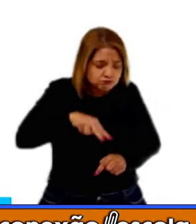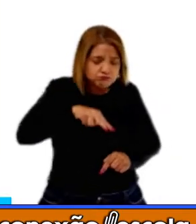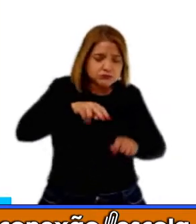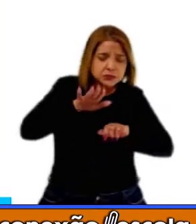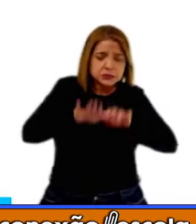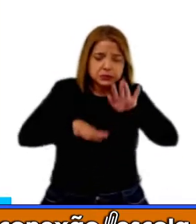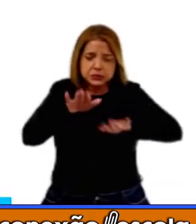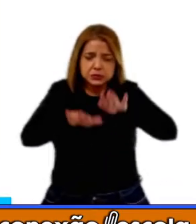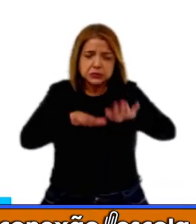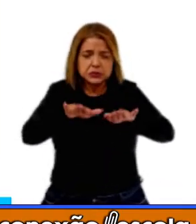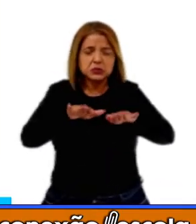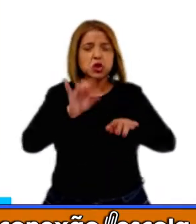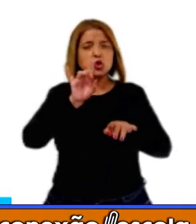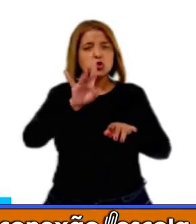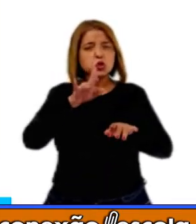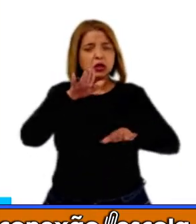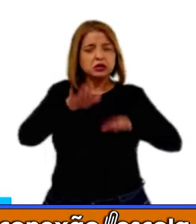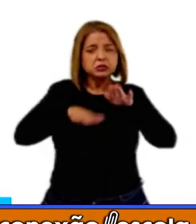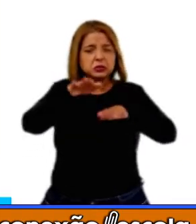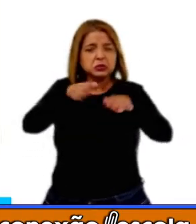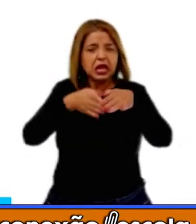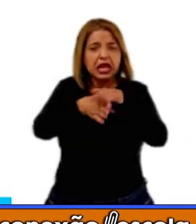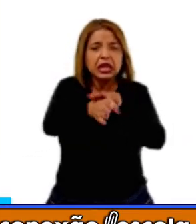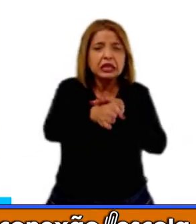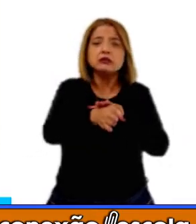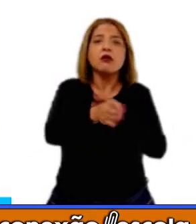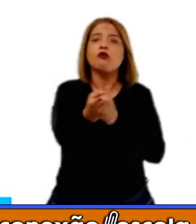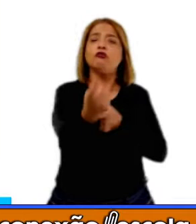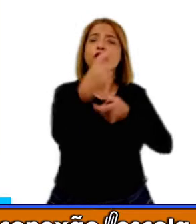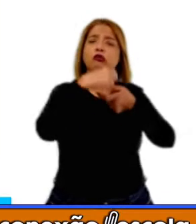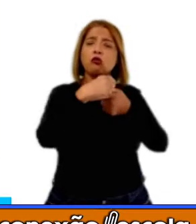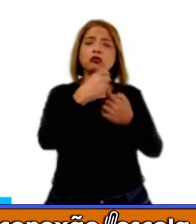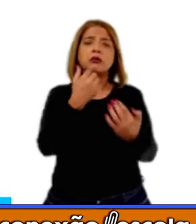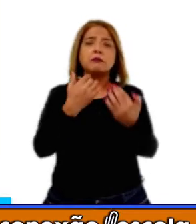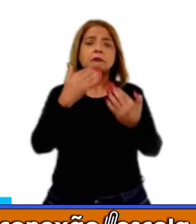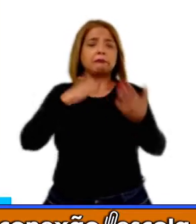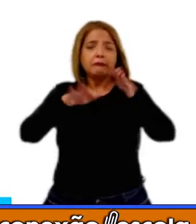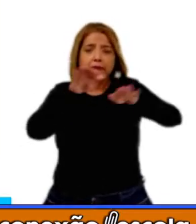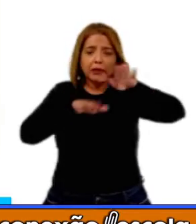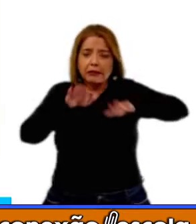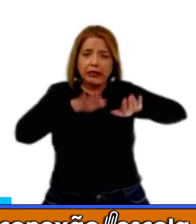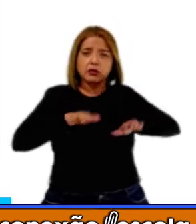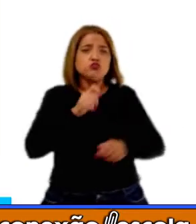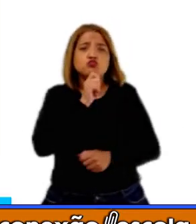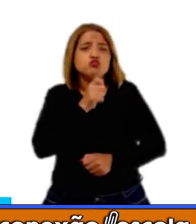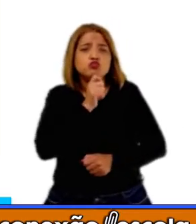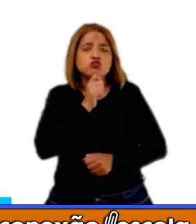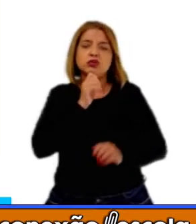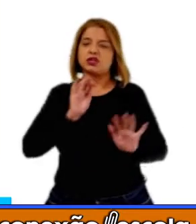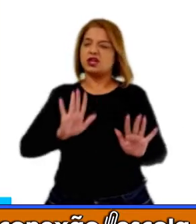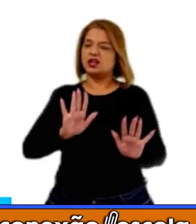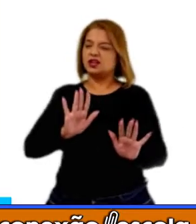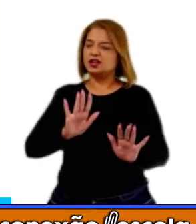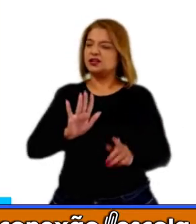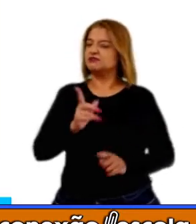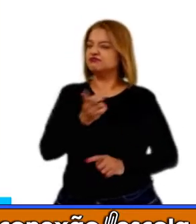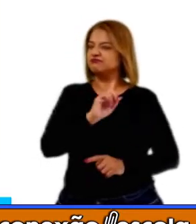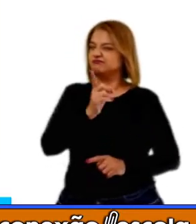poeira só rastros entrantes. Não viu nenhum rastro saintes e desconfiou.